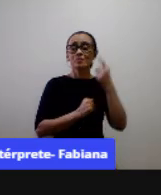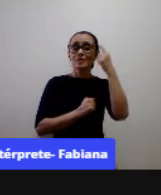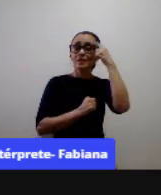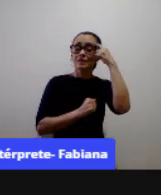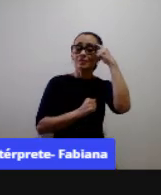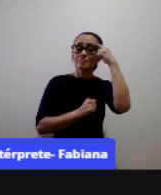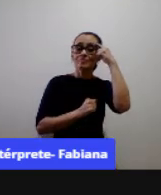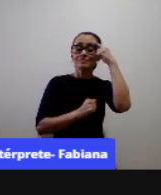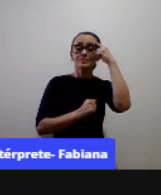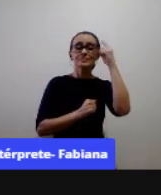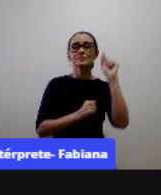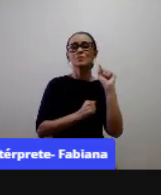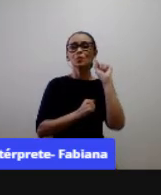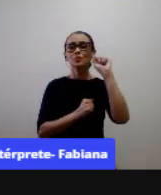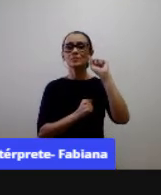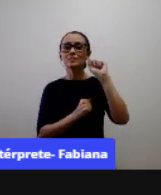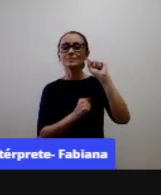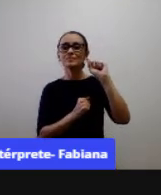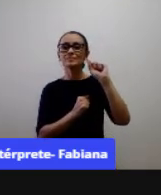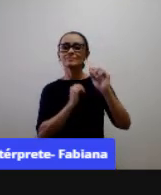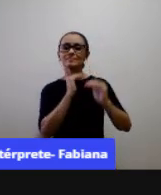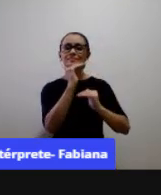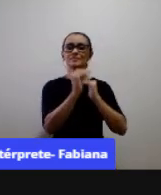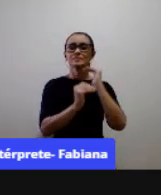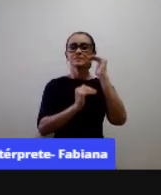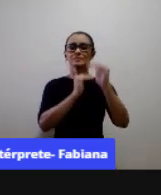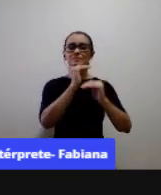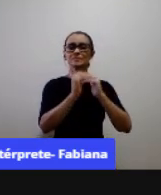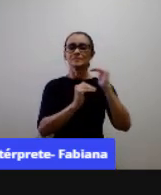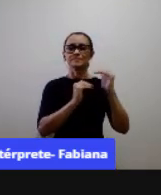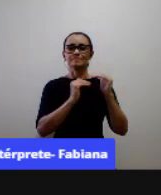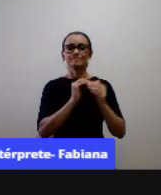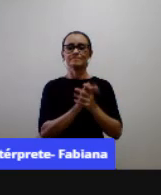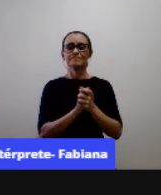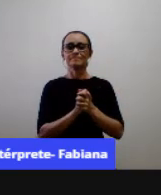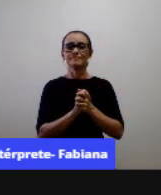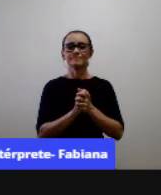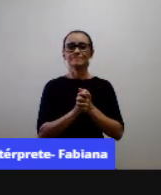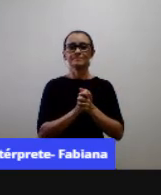ser desenvolvido. Então, é importante